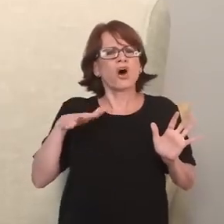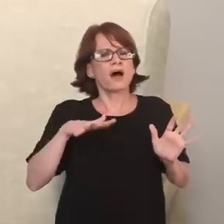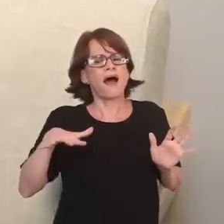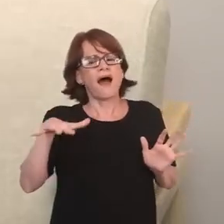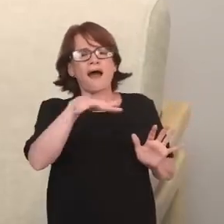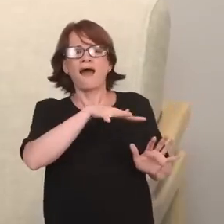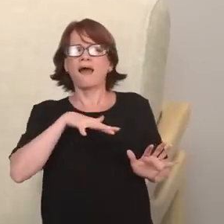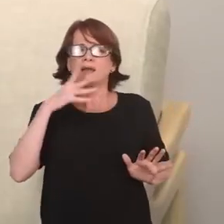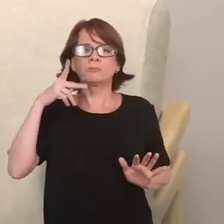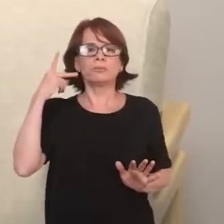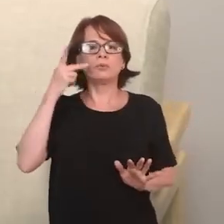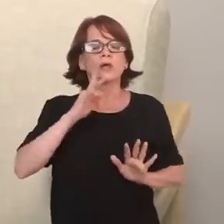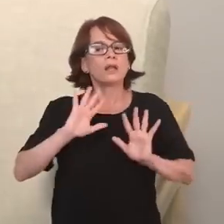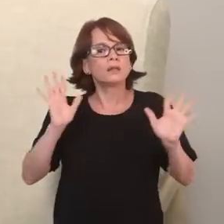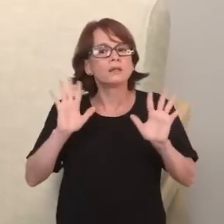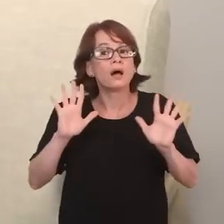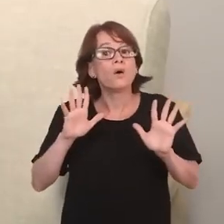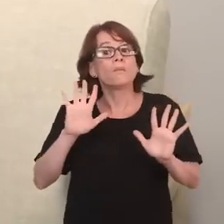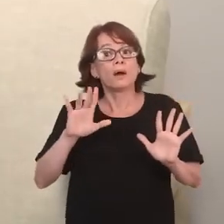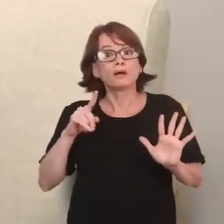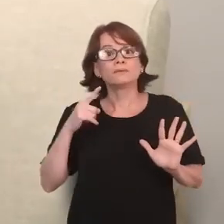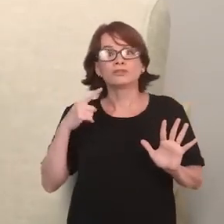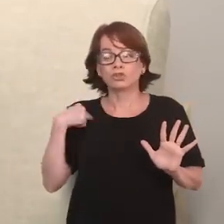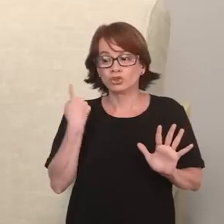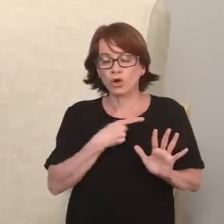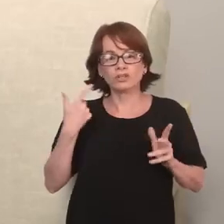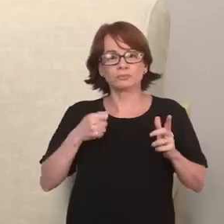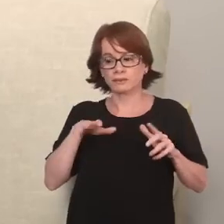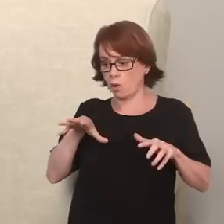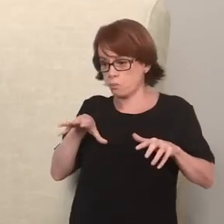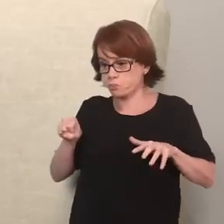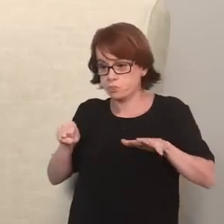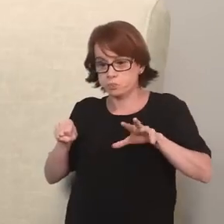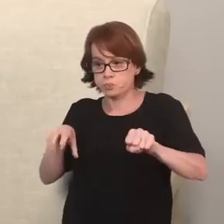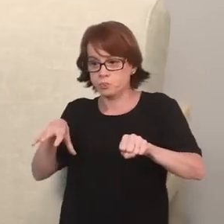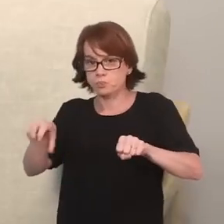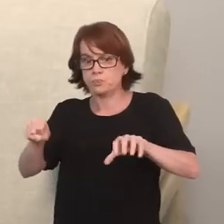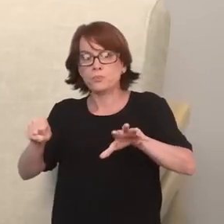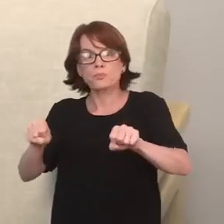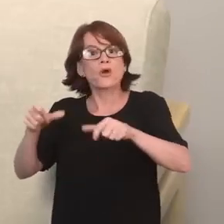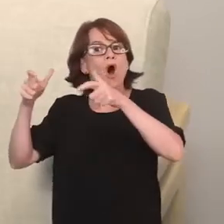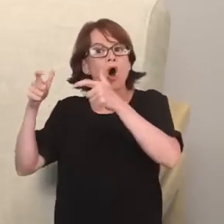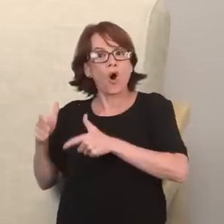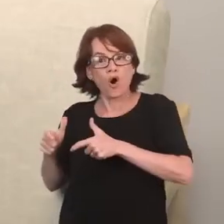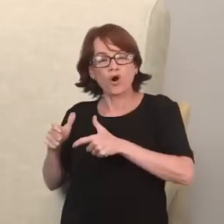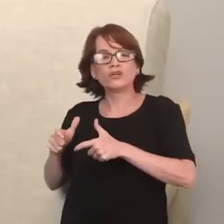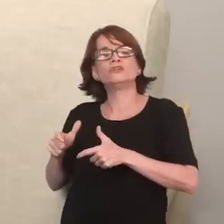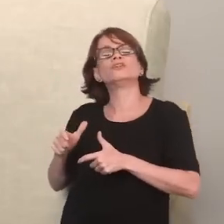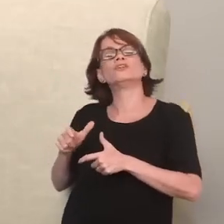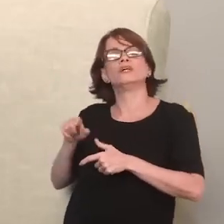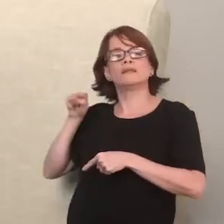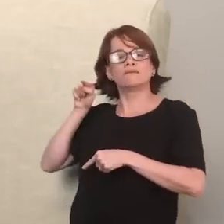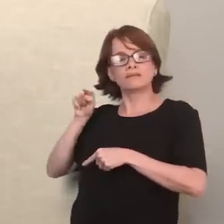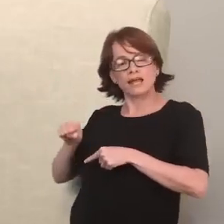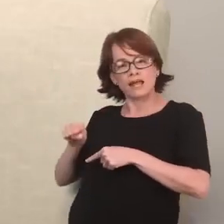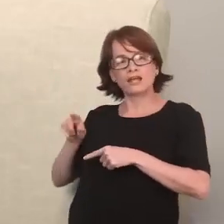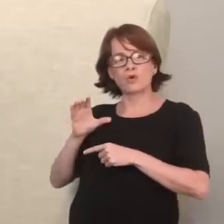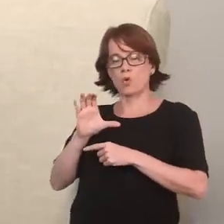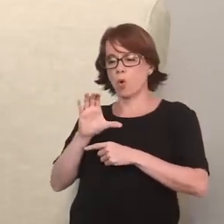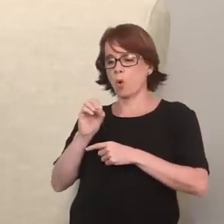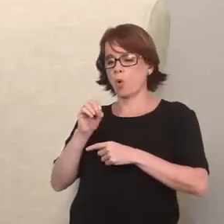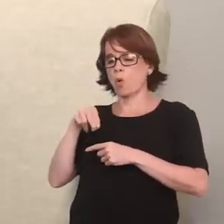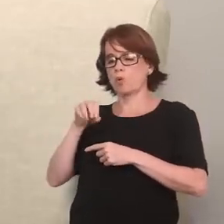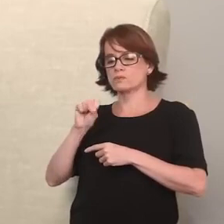dentro da política, mas nós precisamos ocupar espaços nos conselhos, né, conselho tutelar, uma série